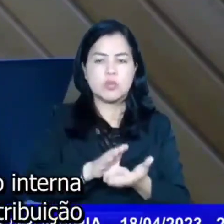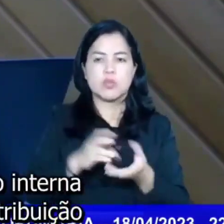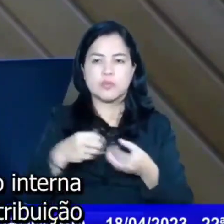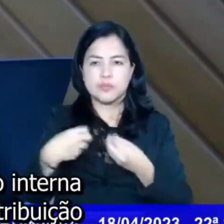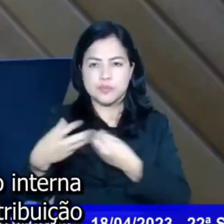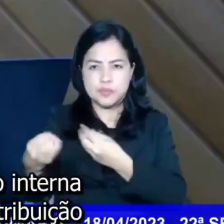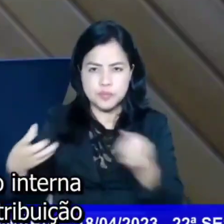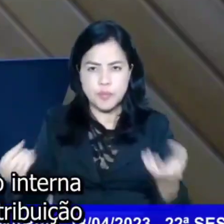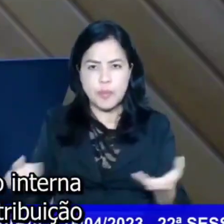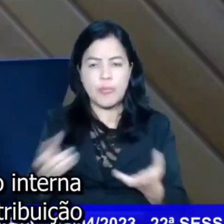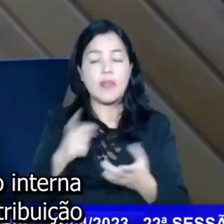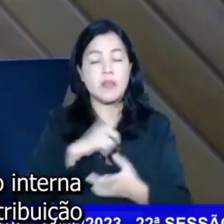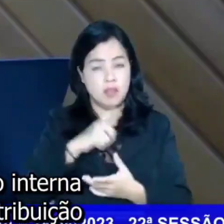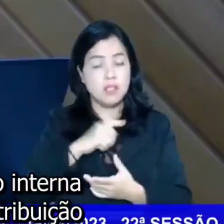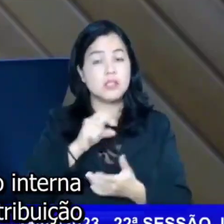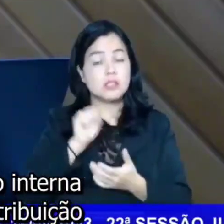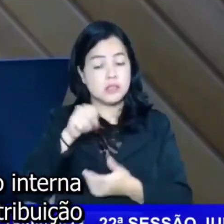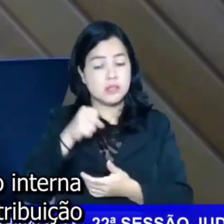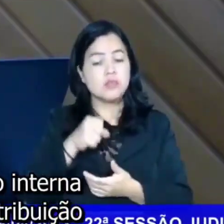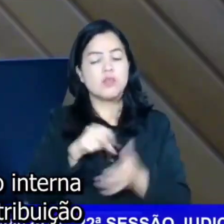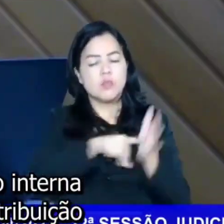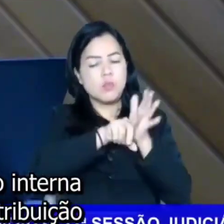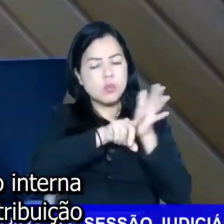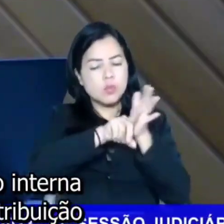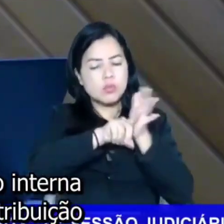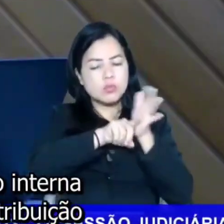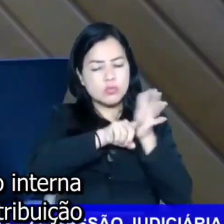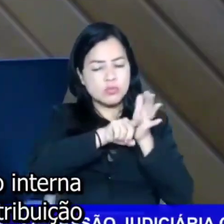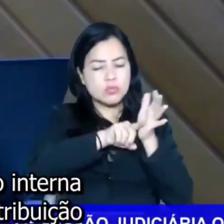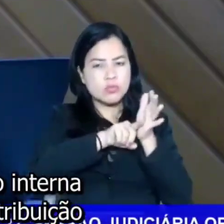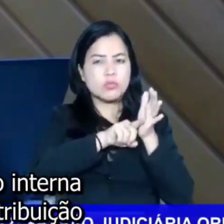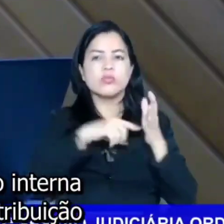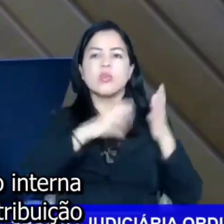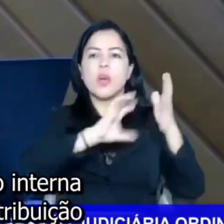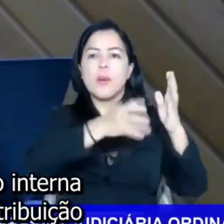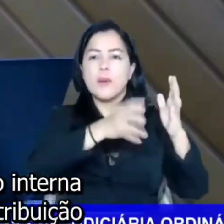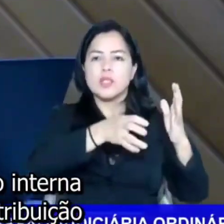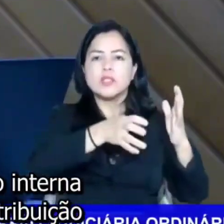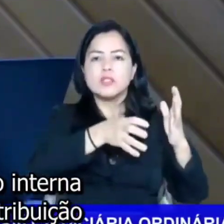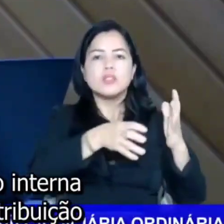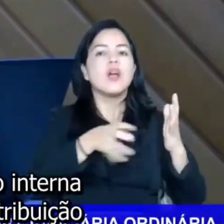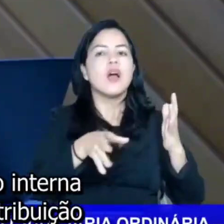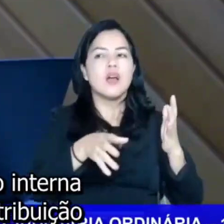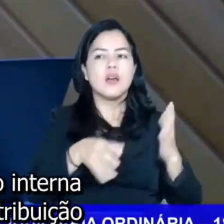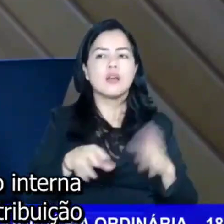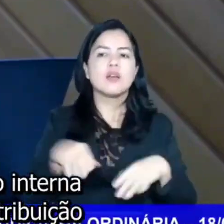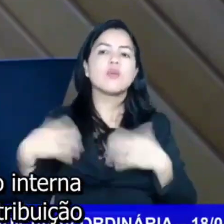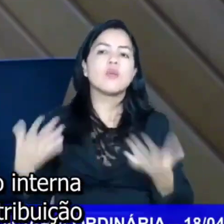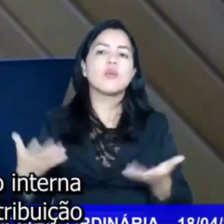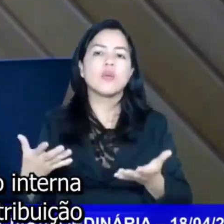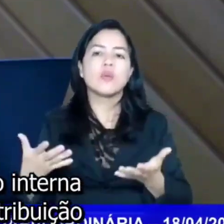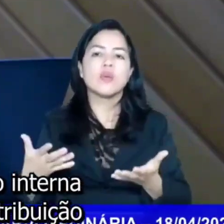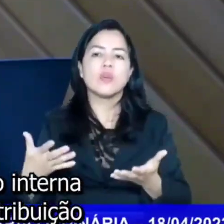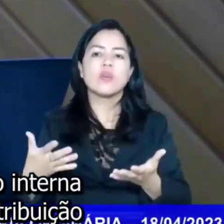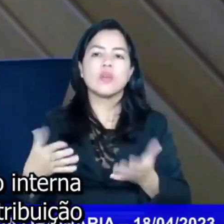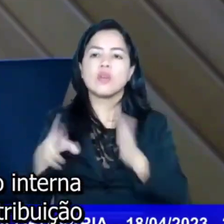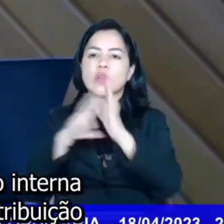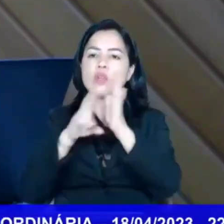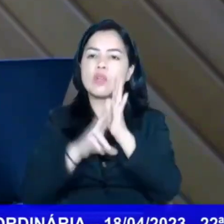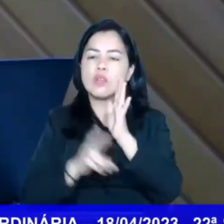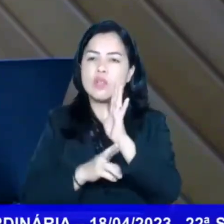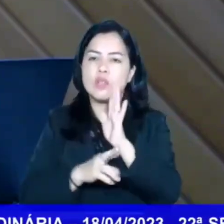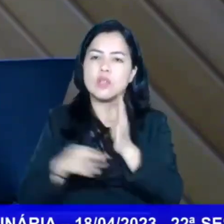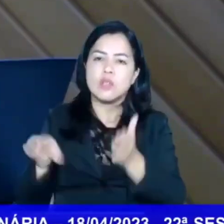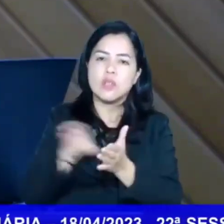Então, houve um estudo feito pelo partido, interna corporis, para que fossem estabelecidos os critérios de